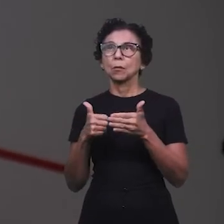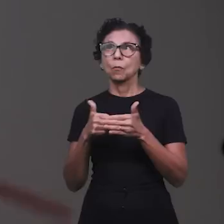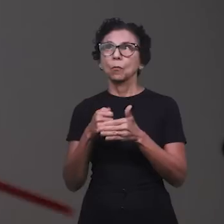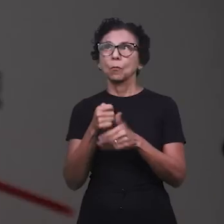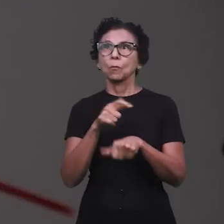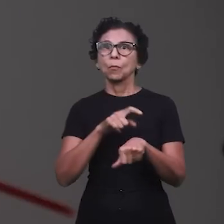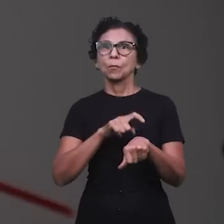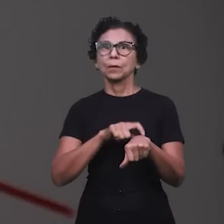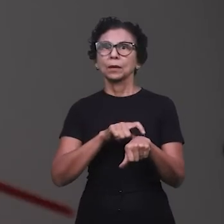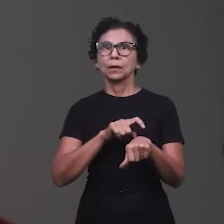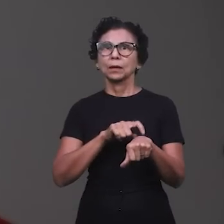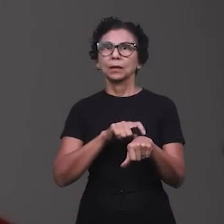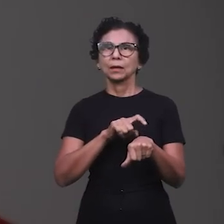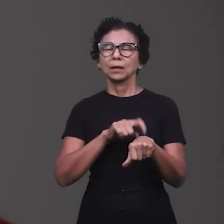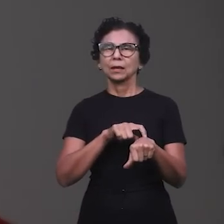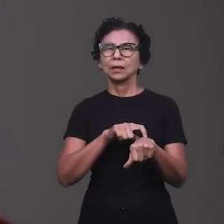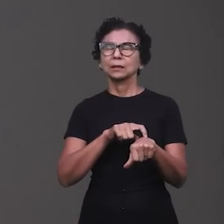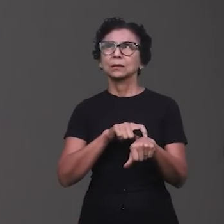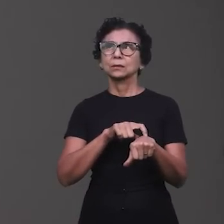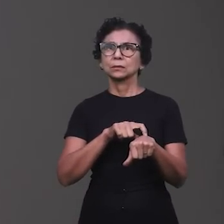chegará, o clamor da